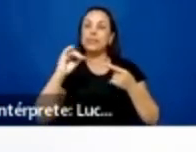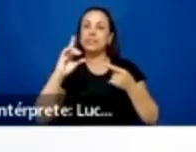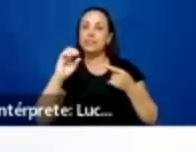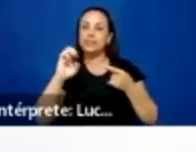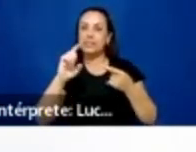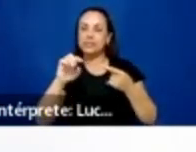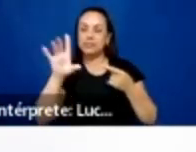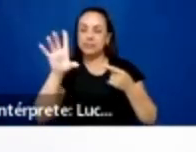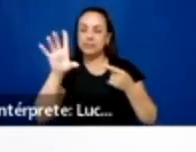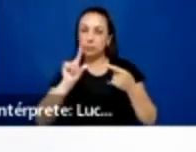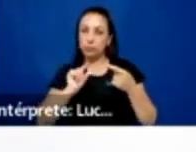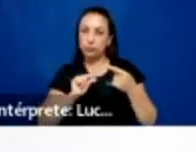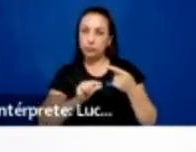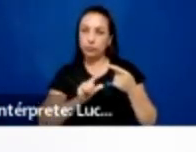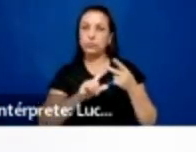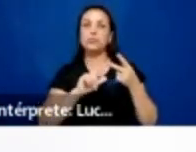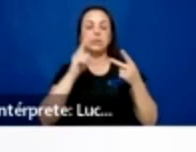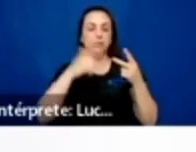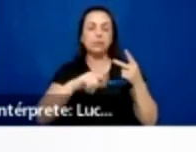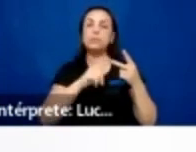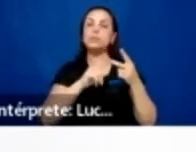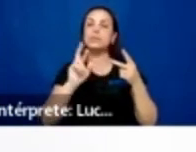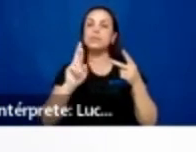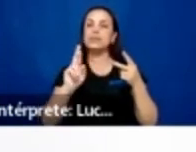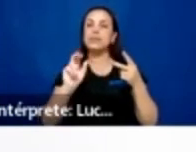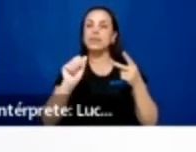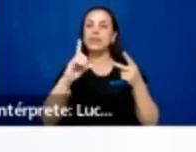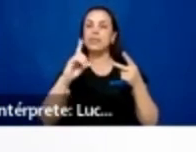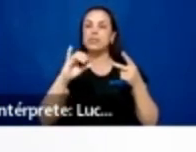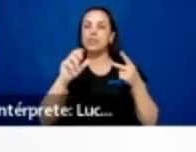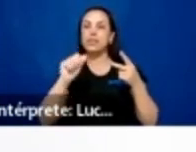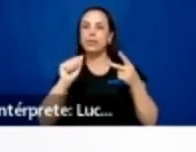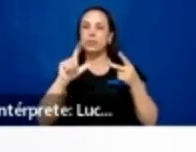reduz o radical livre, que é a prevenção, e ela também hidrata.